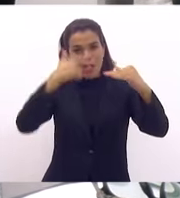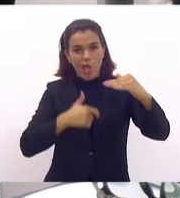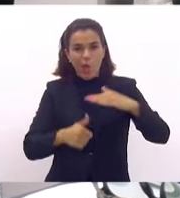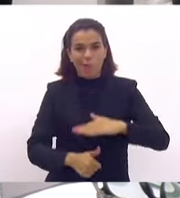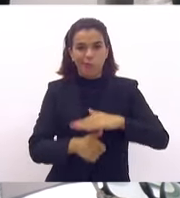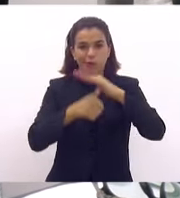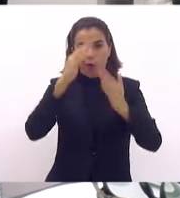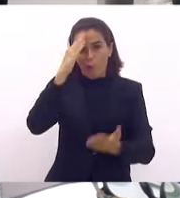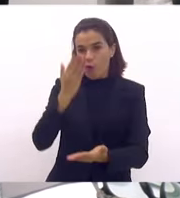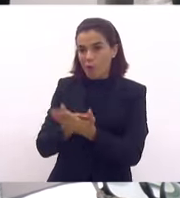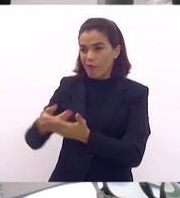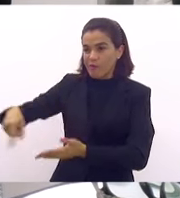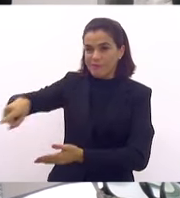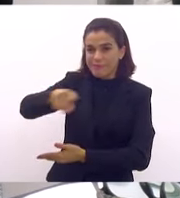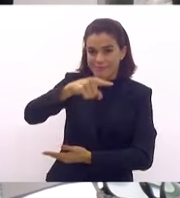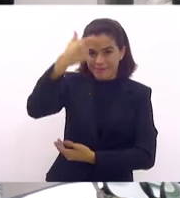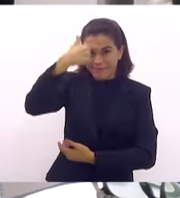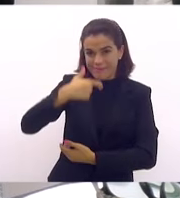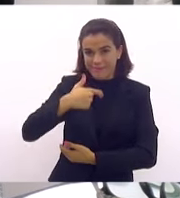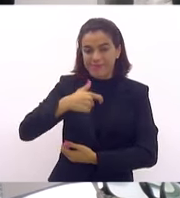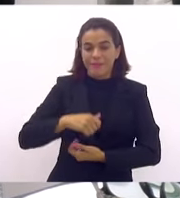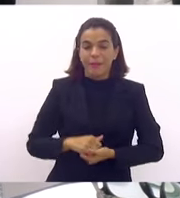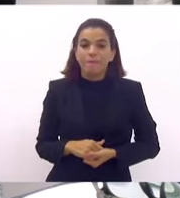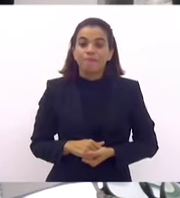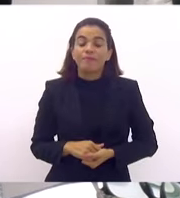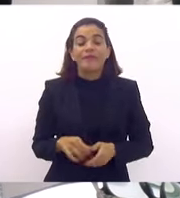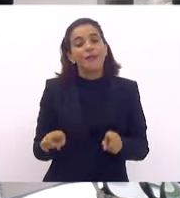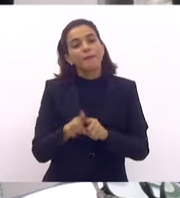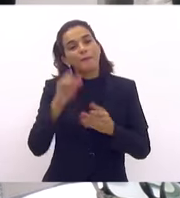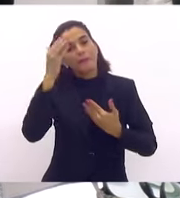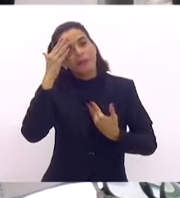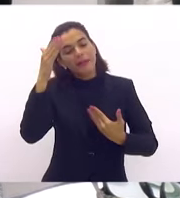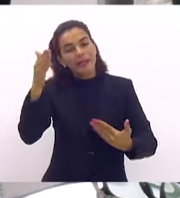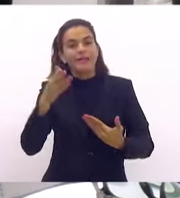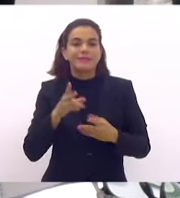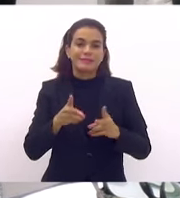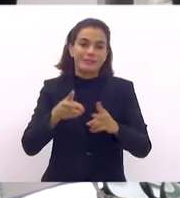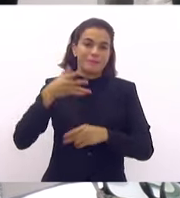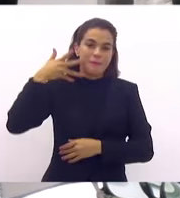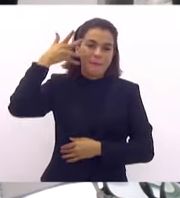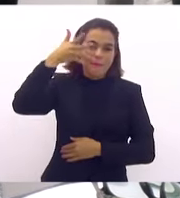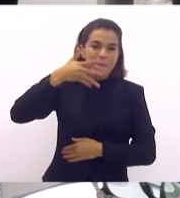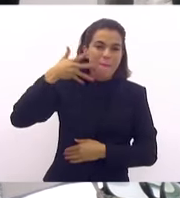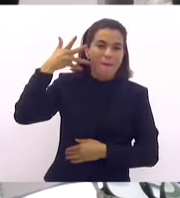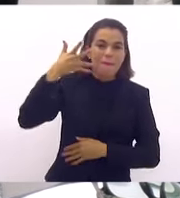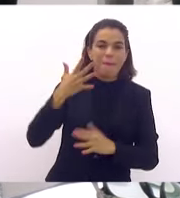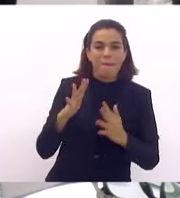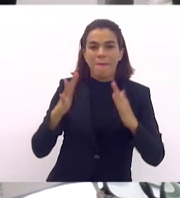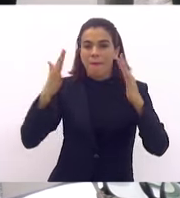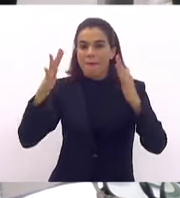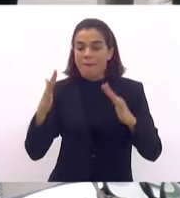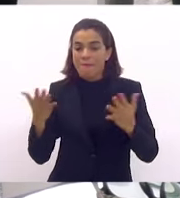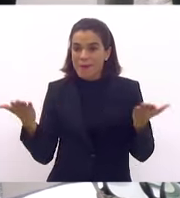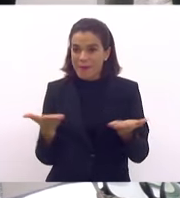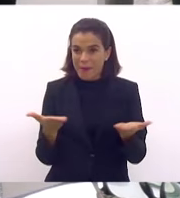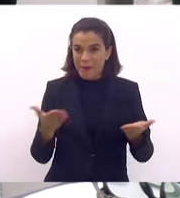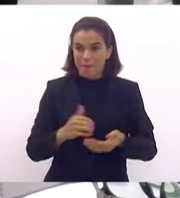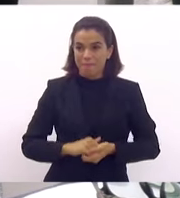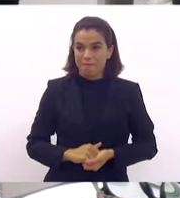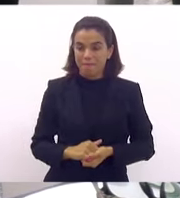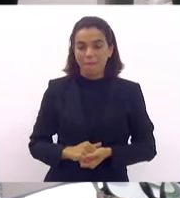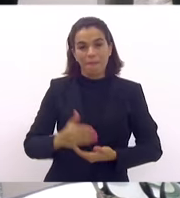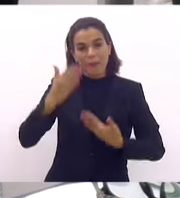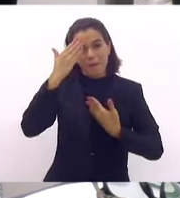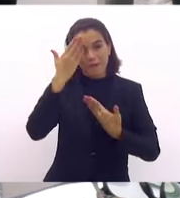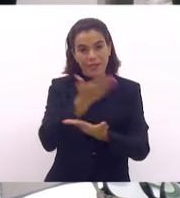todos e com a gratidão pelas palavras sempre elogiosas de todos os colegas, como acabei de ouvir agora. Então,